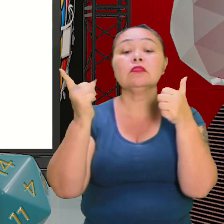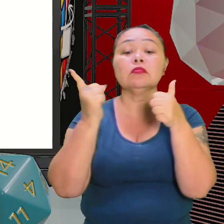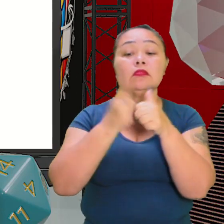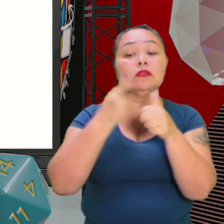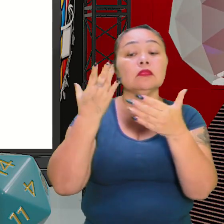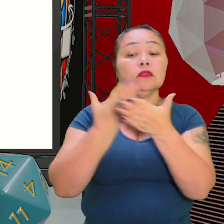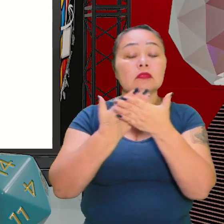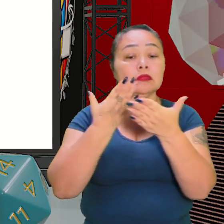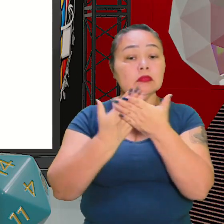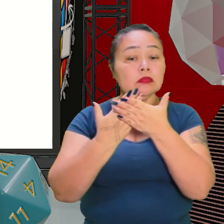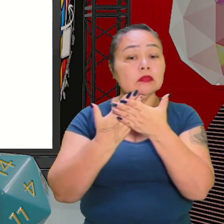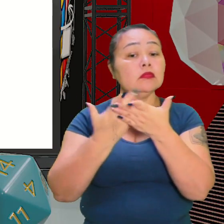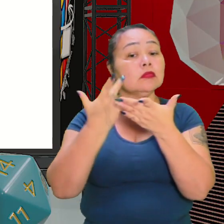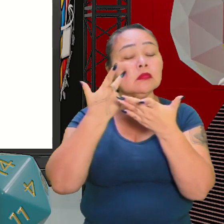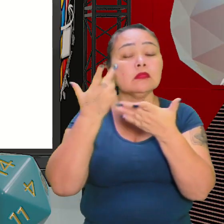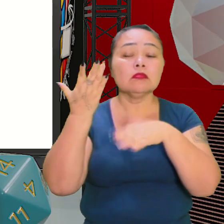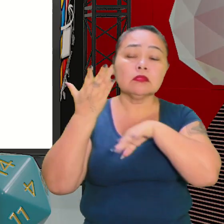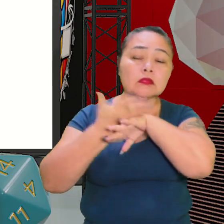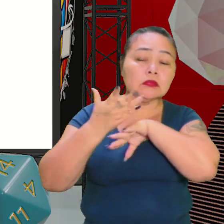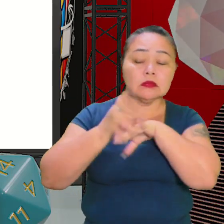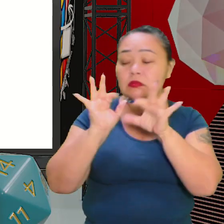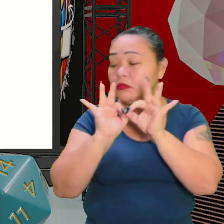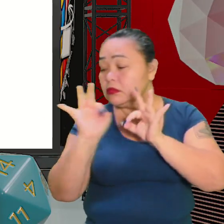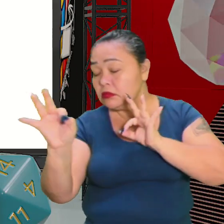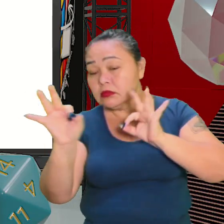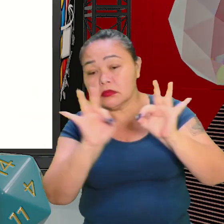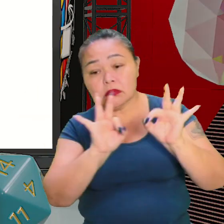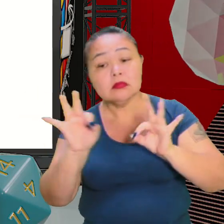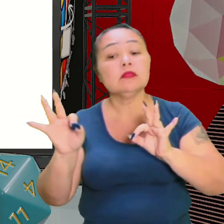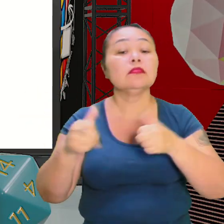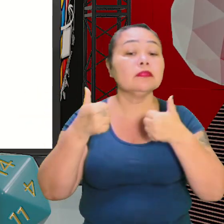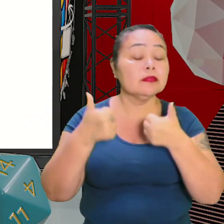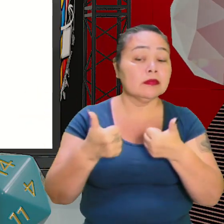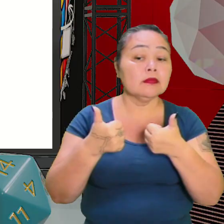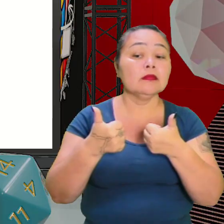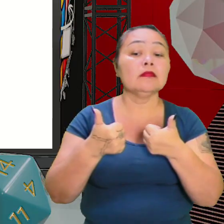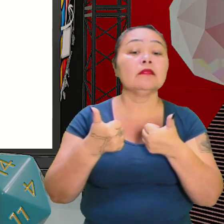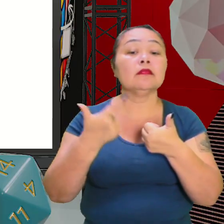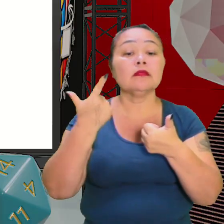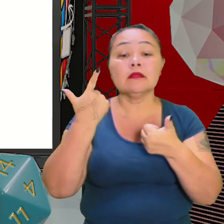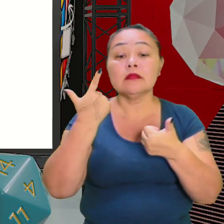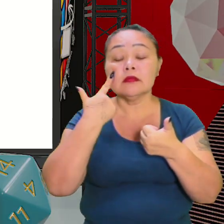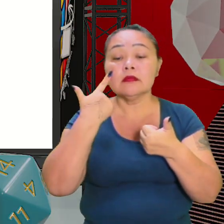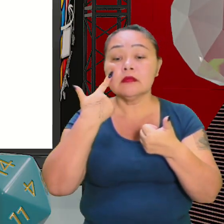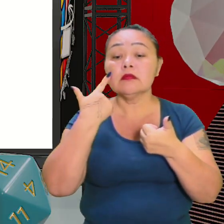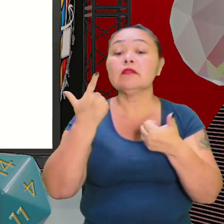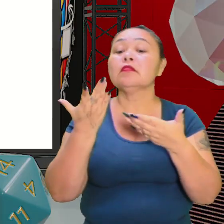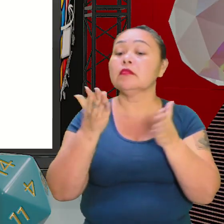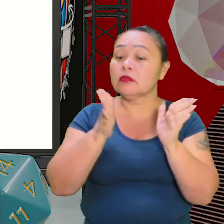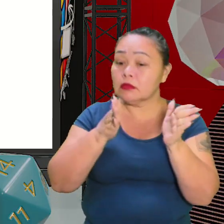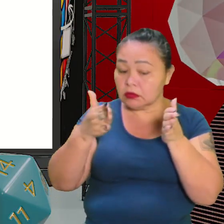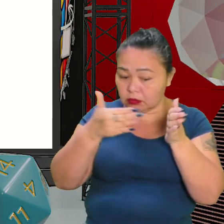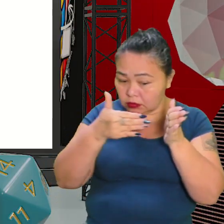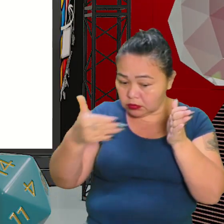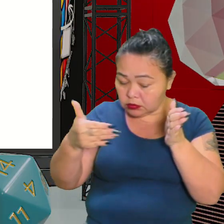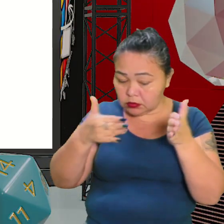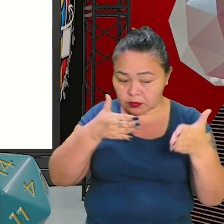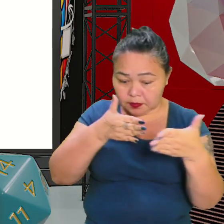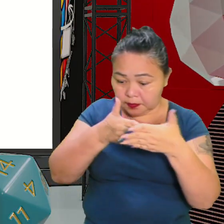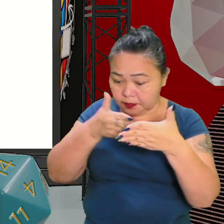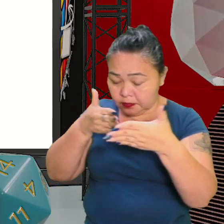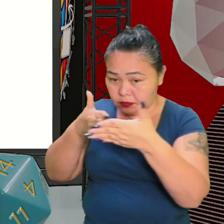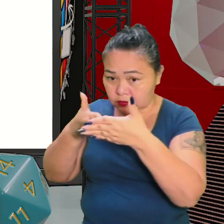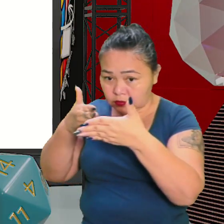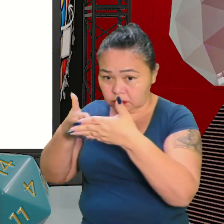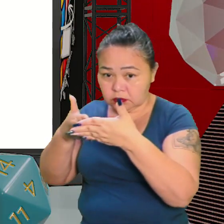primeira aula, foi tudo muito prático, medir, tudinho, bonitinho, beleza. Vimos que intervalo tem a ver com